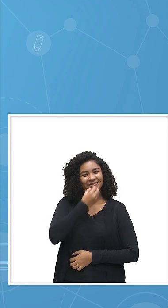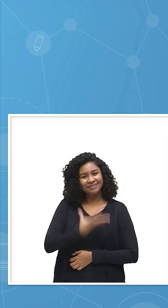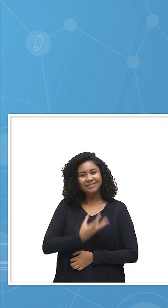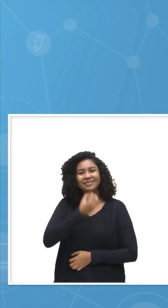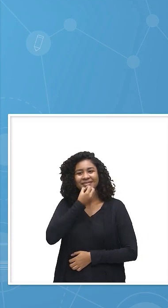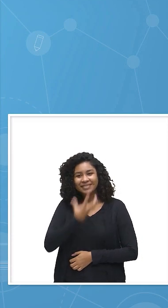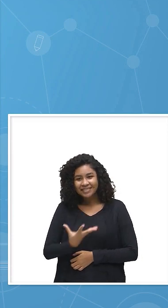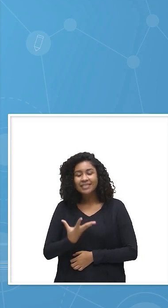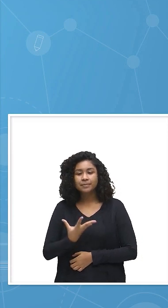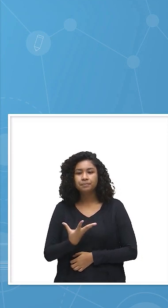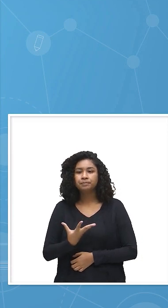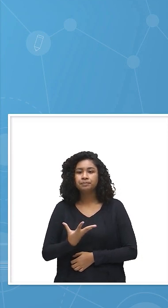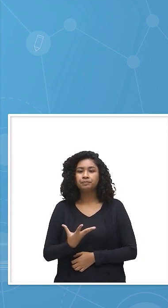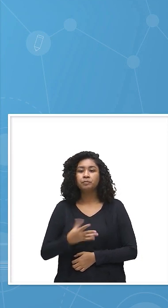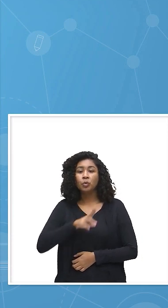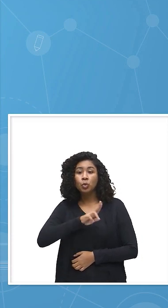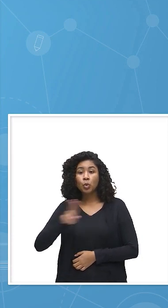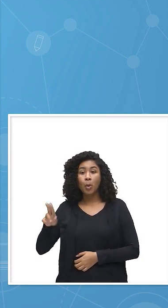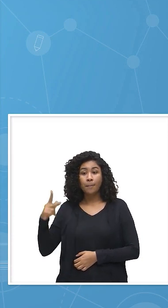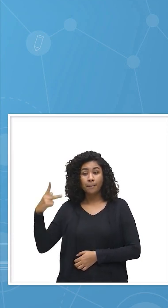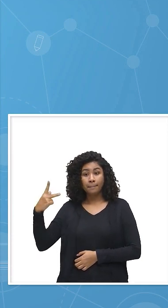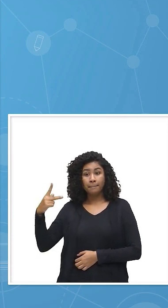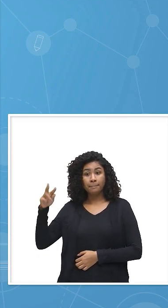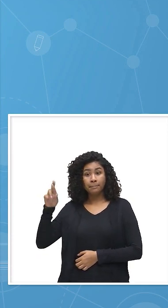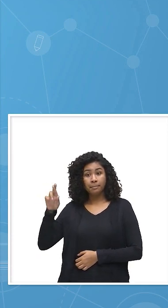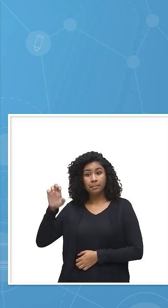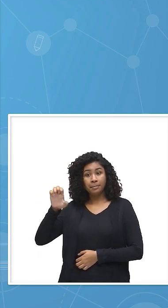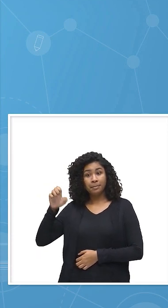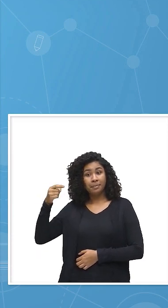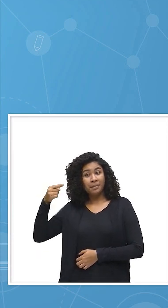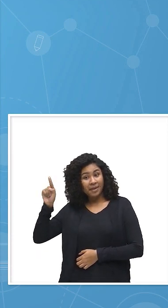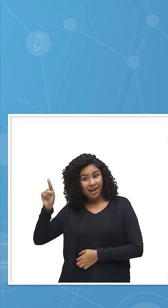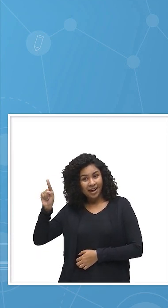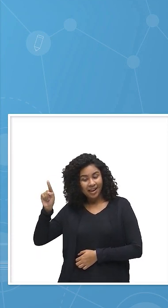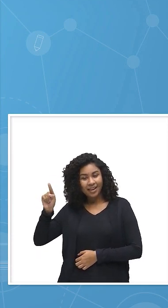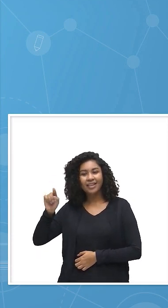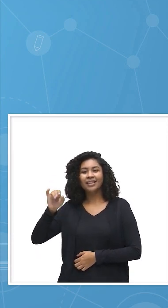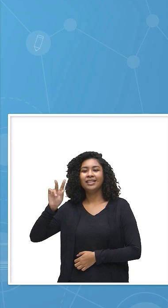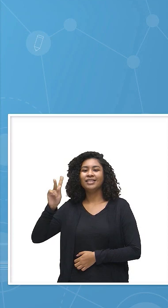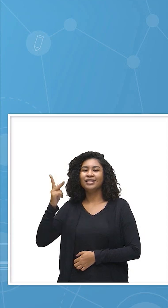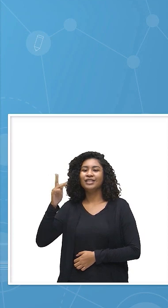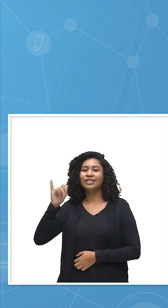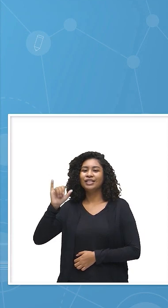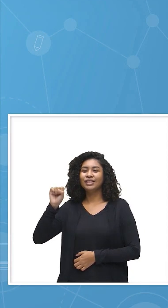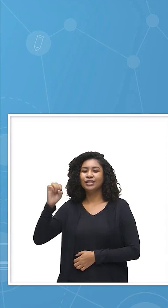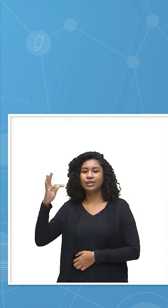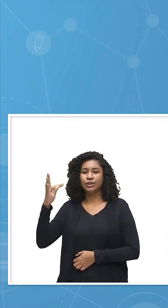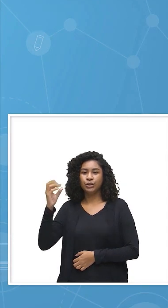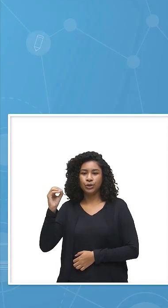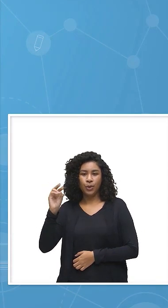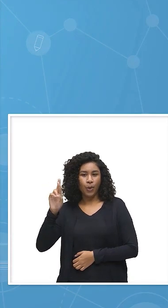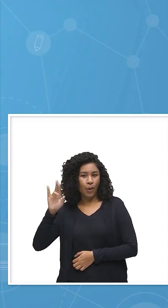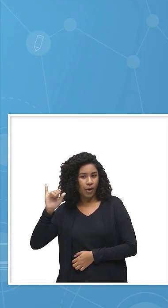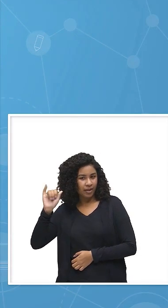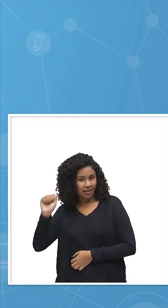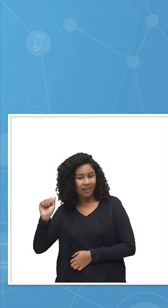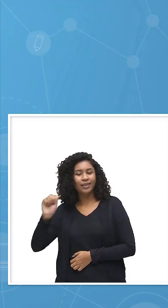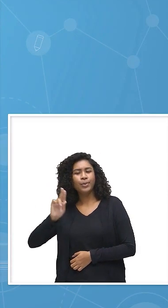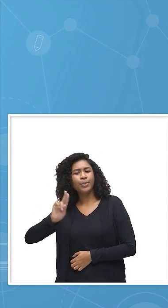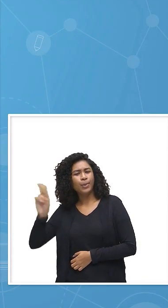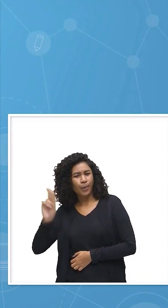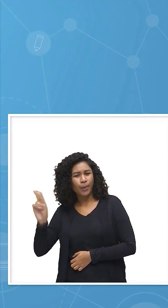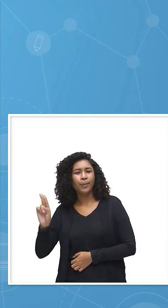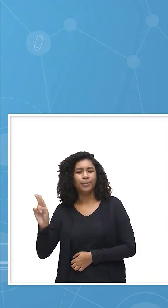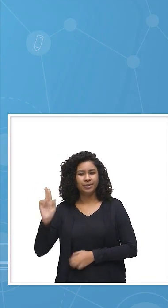de pré-história. O que será que aconteceu por lá? A gente vai descobrir na nossa aula de